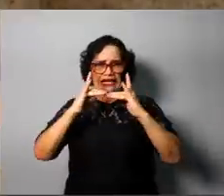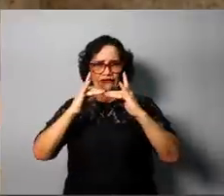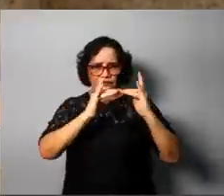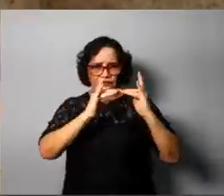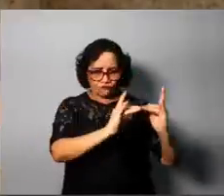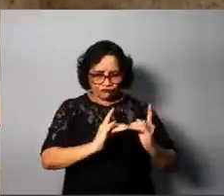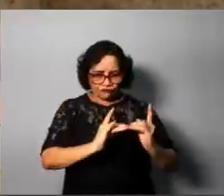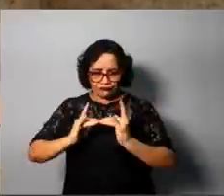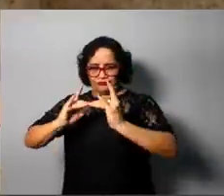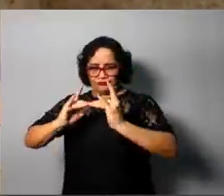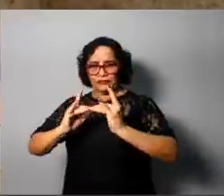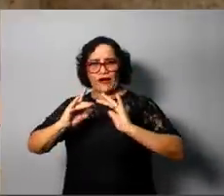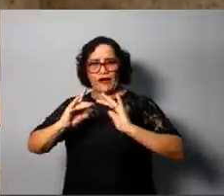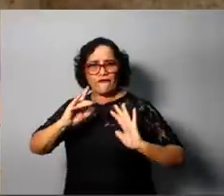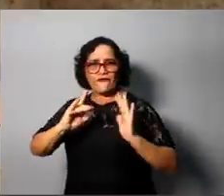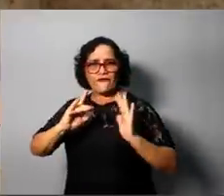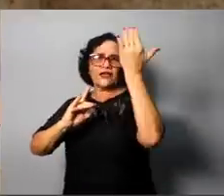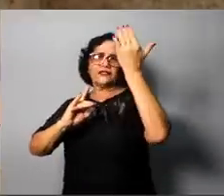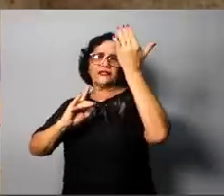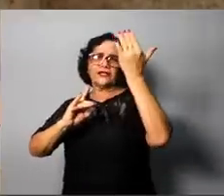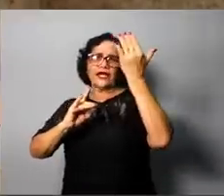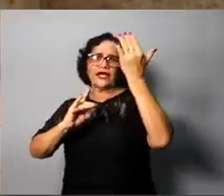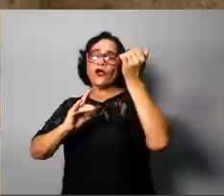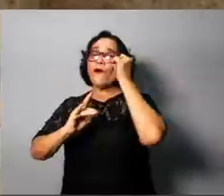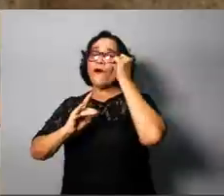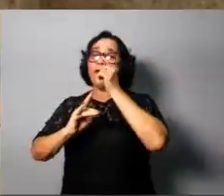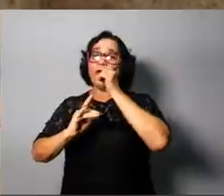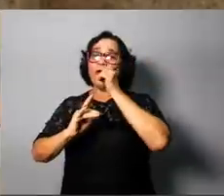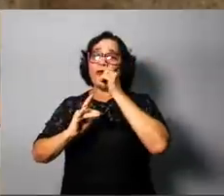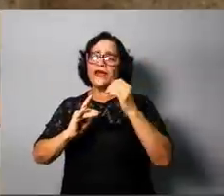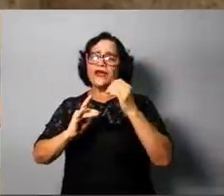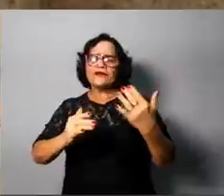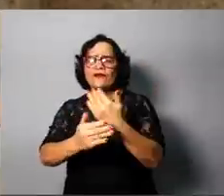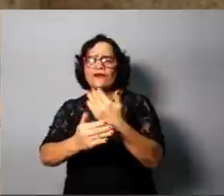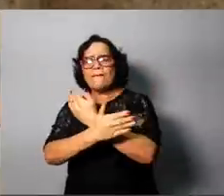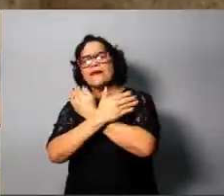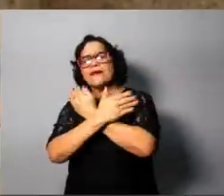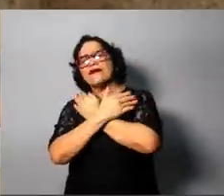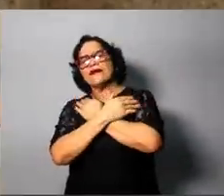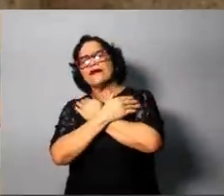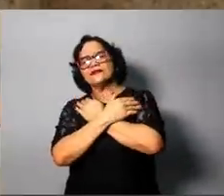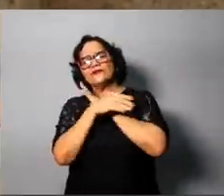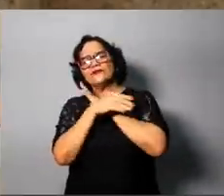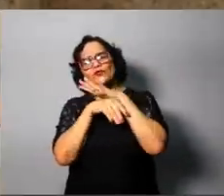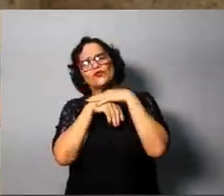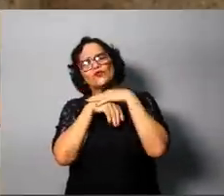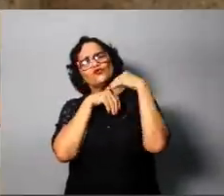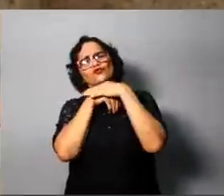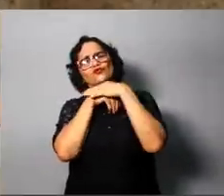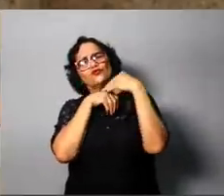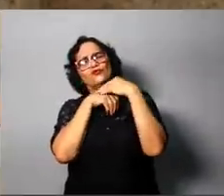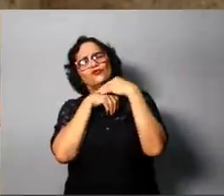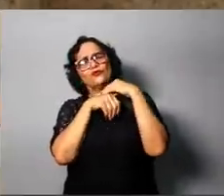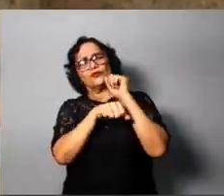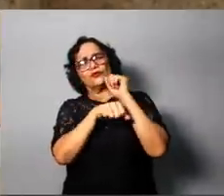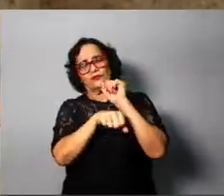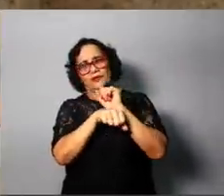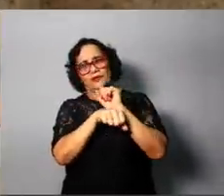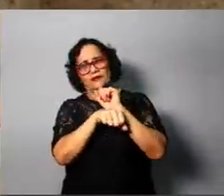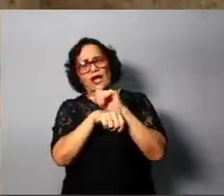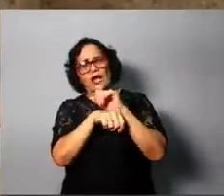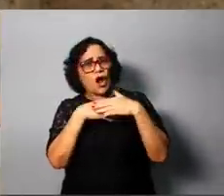que o abraça, esperando ser consolada por ele? Em qual